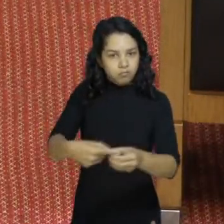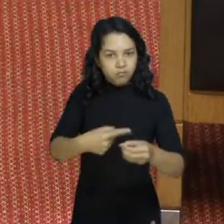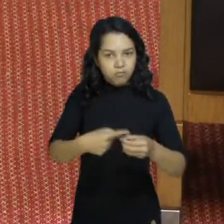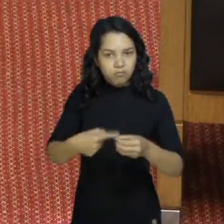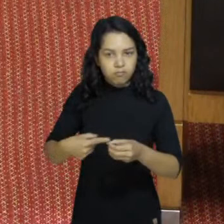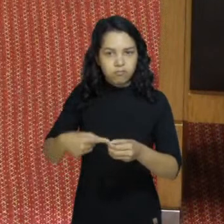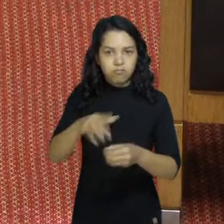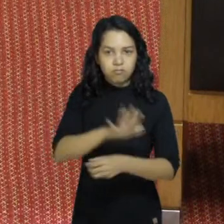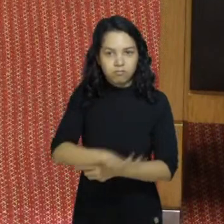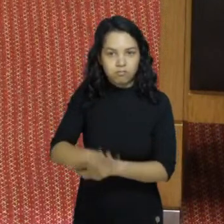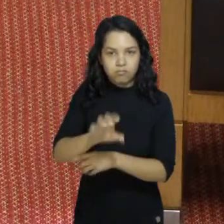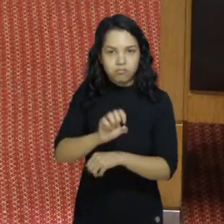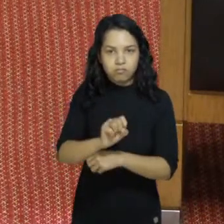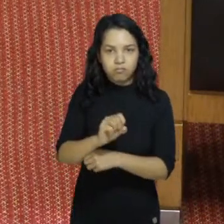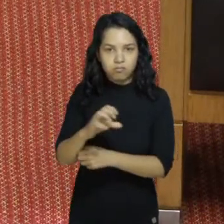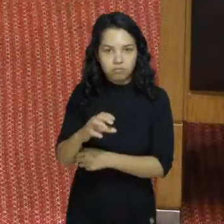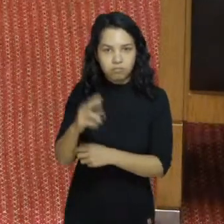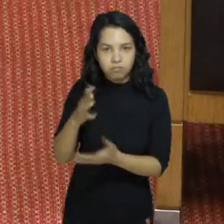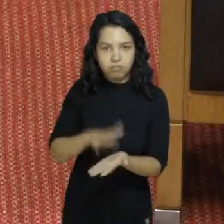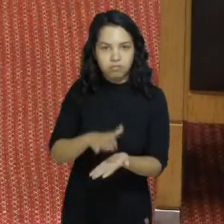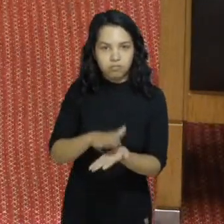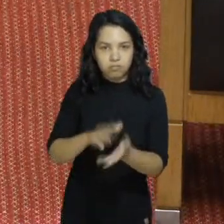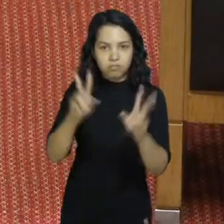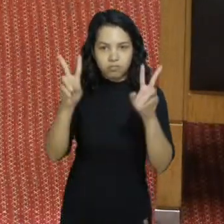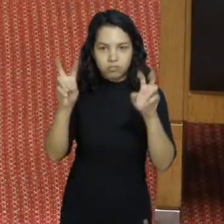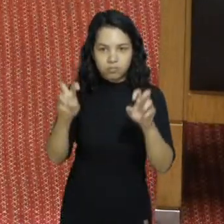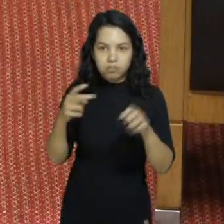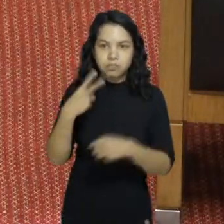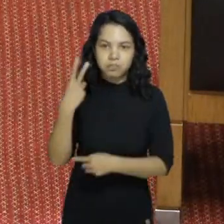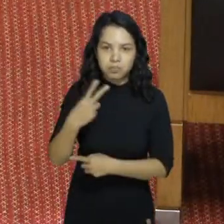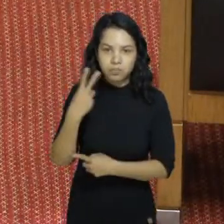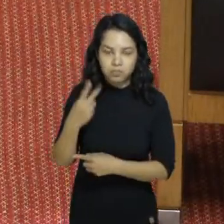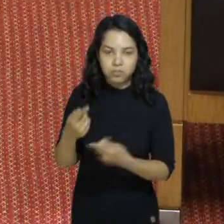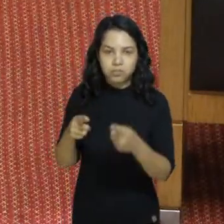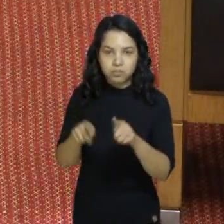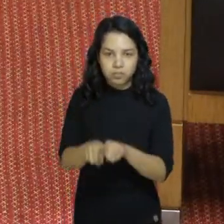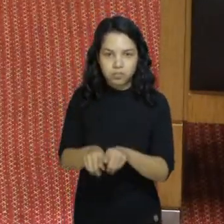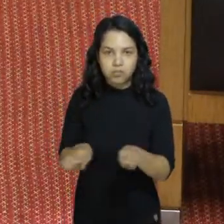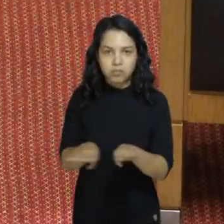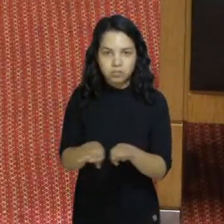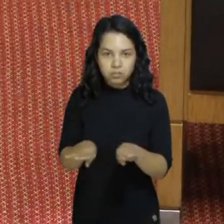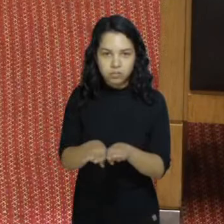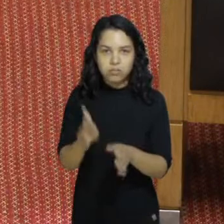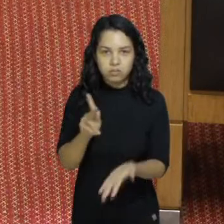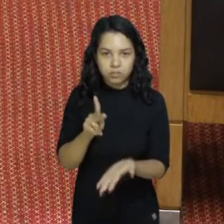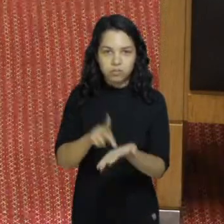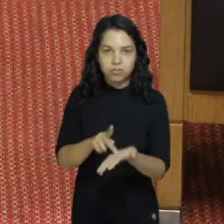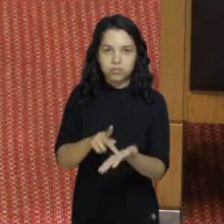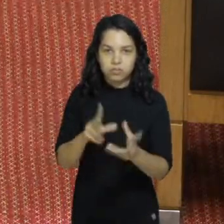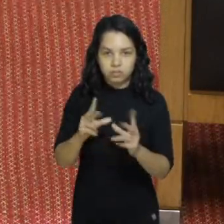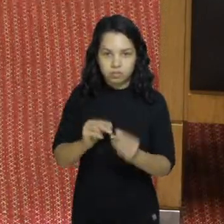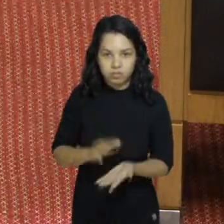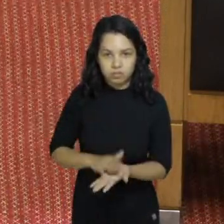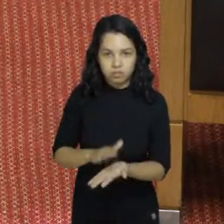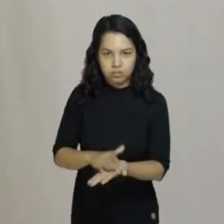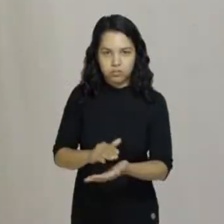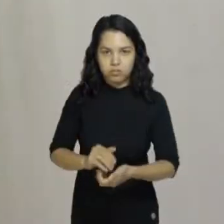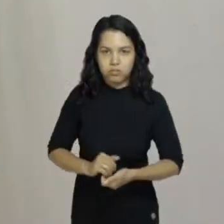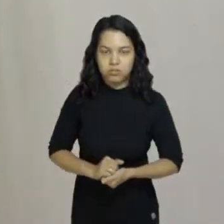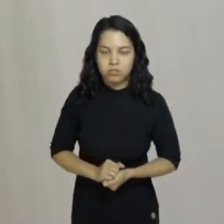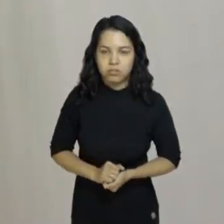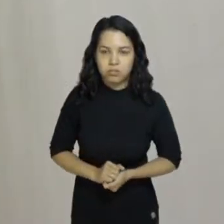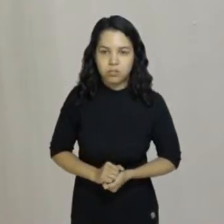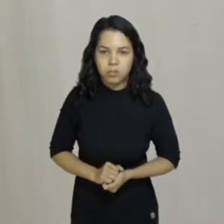inteira Então parabéns pelo tema parabéns pelo vereador seu parceiro que realmente merece todos os parabéns Obrigado